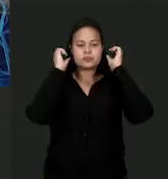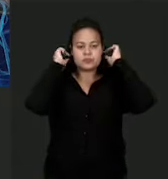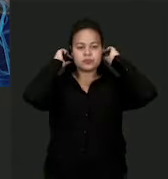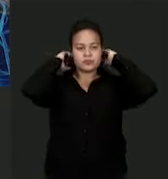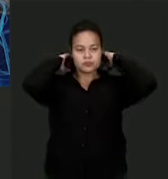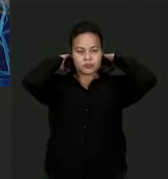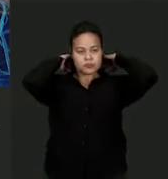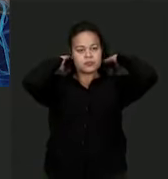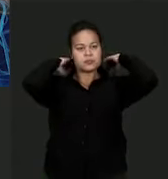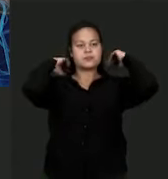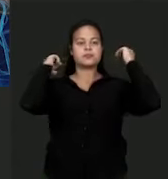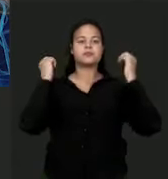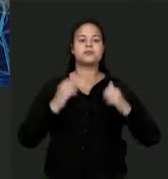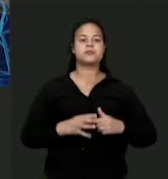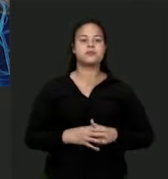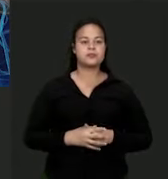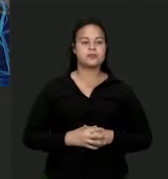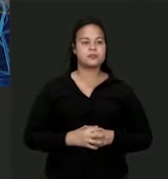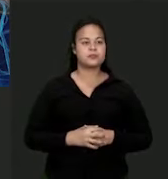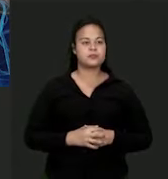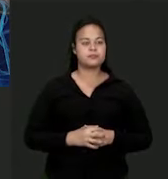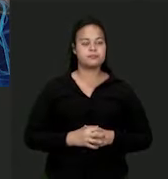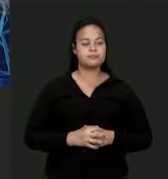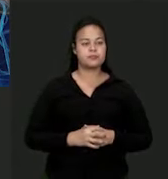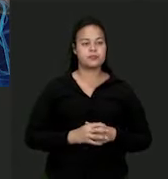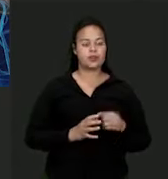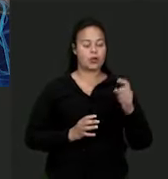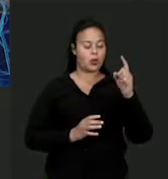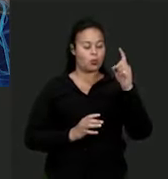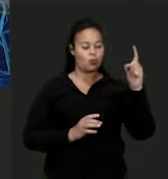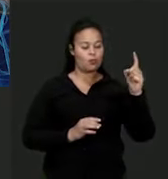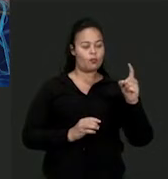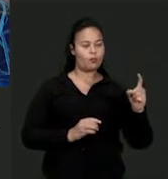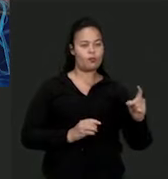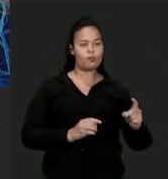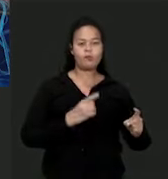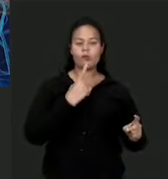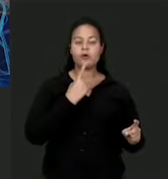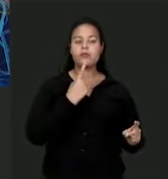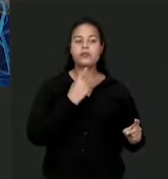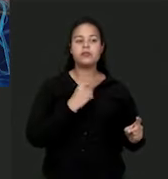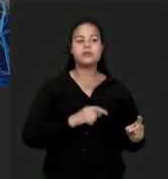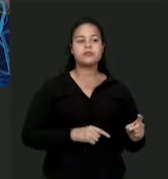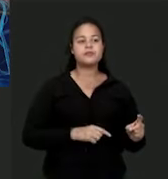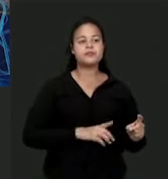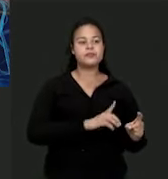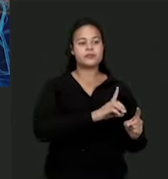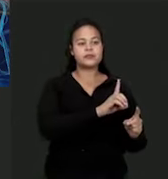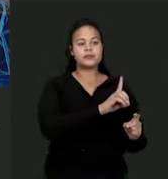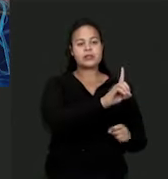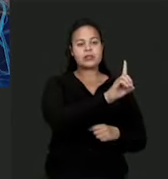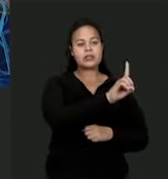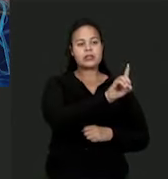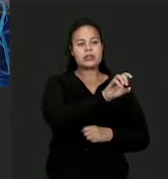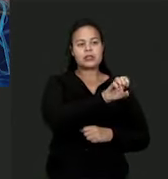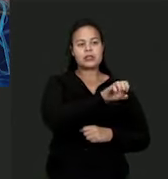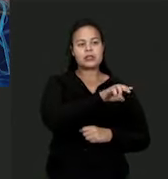E essa região nós vamos ter os dendritos.